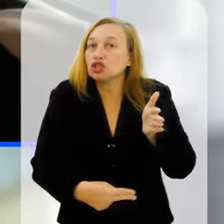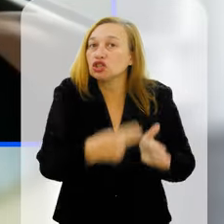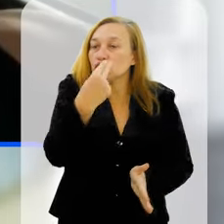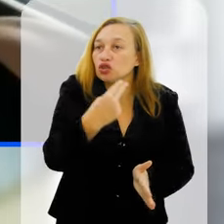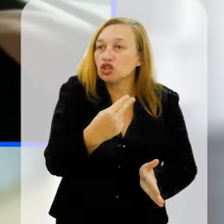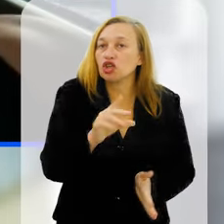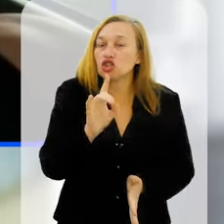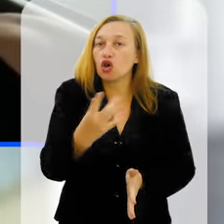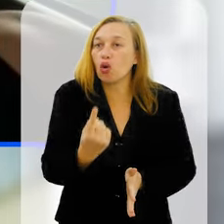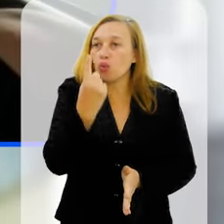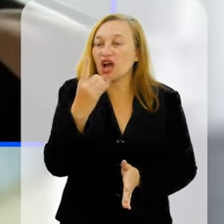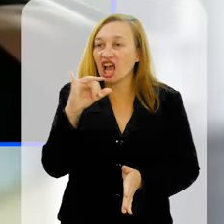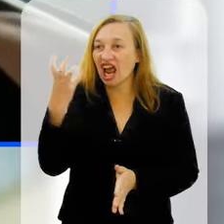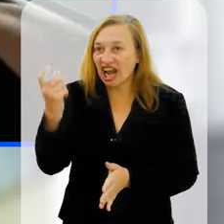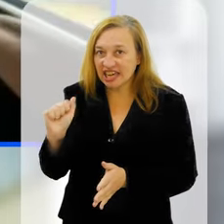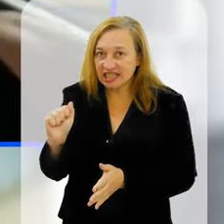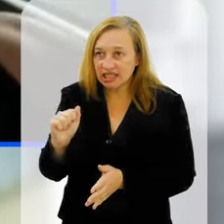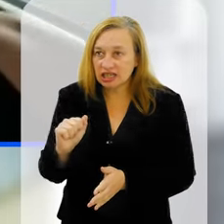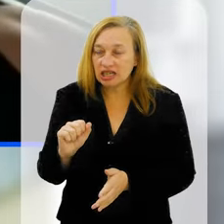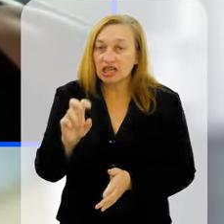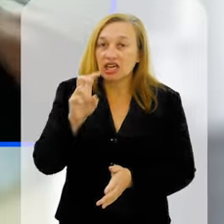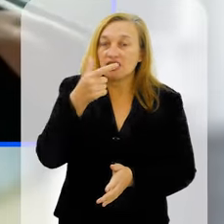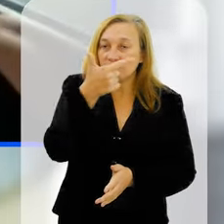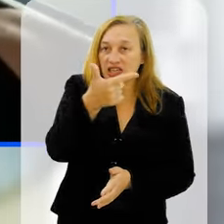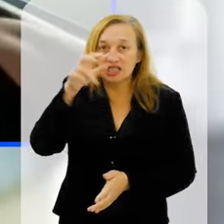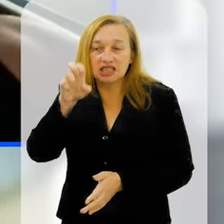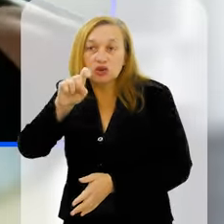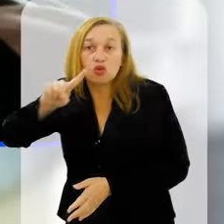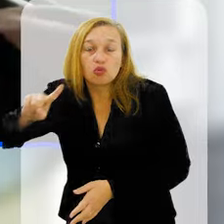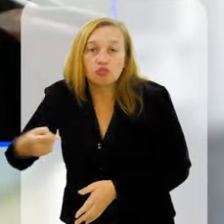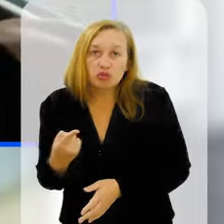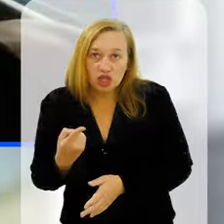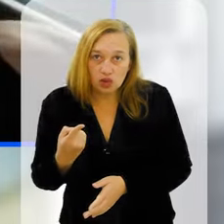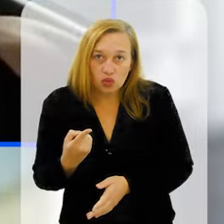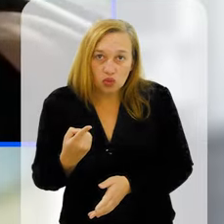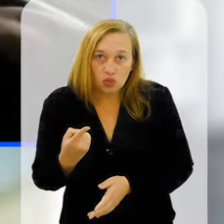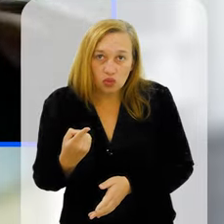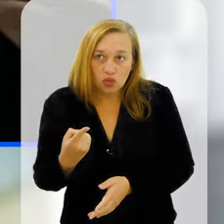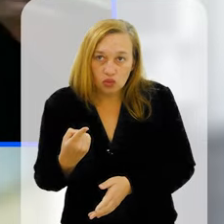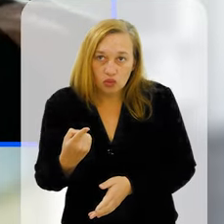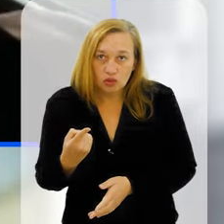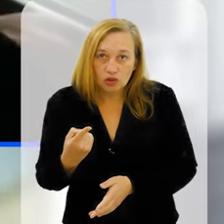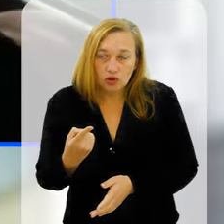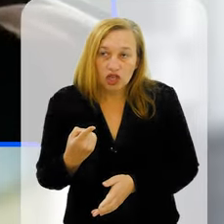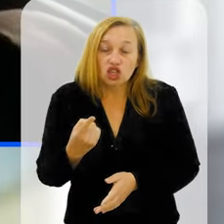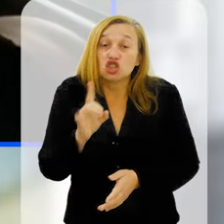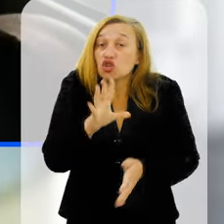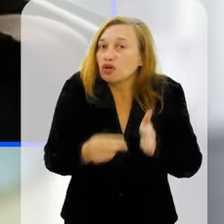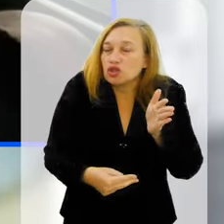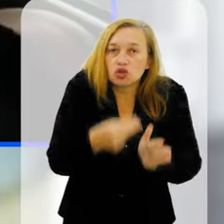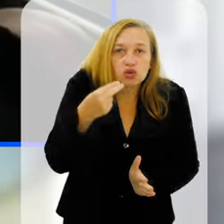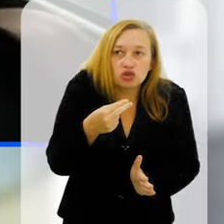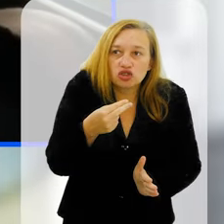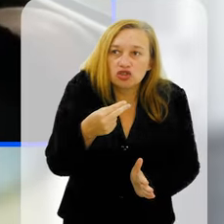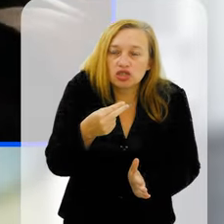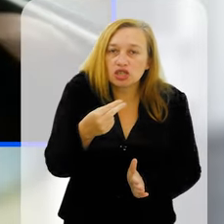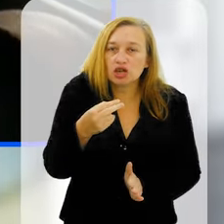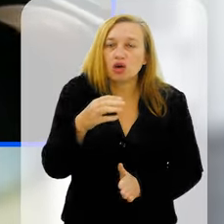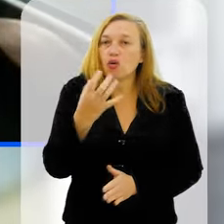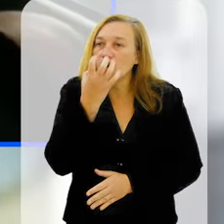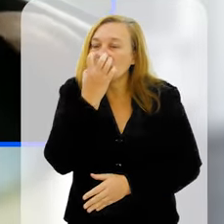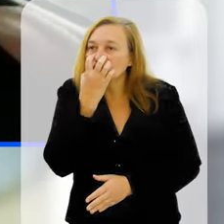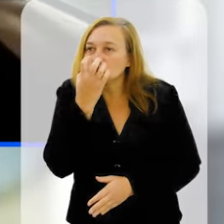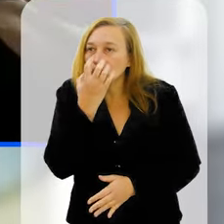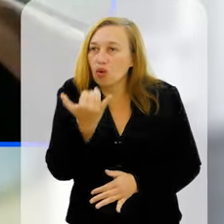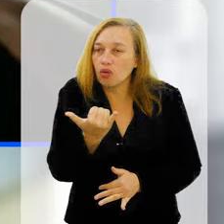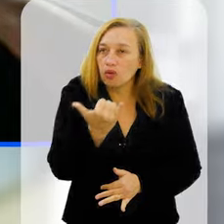clínica que a gente leva os caramelos, eles estão com uma conta de 25 mil só de cirurgia, que é o cachorro que foi atropelado, foi o cachorro que sofreu maus tratos. Então, as pessoas não